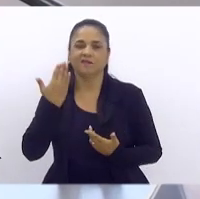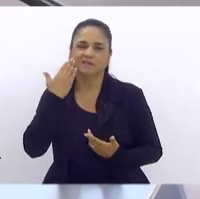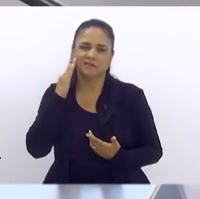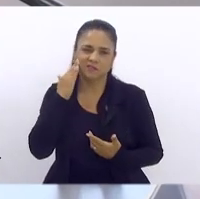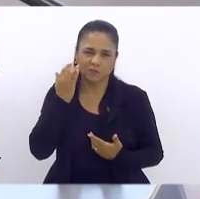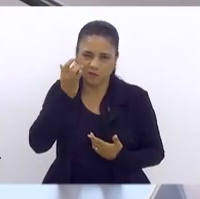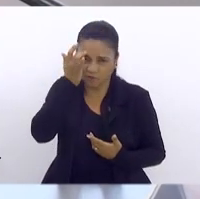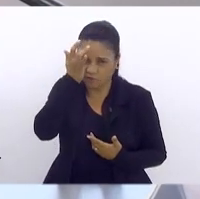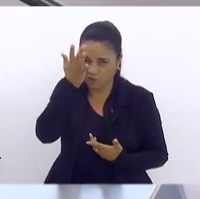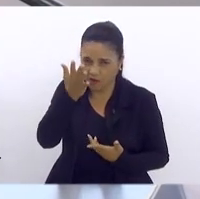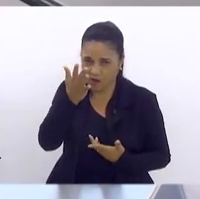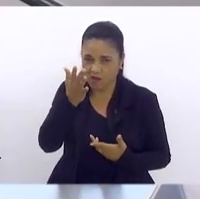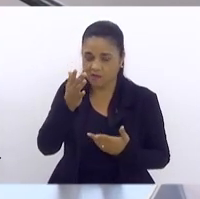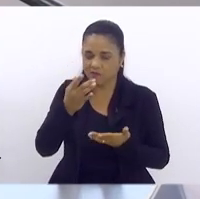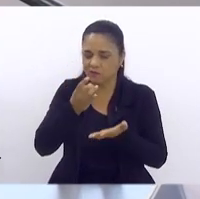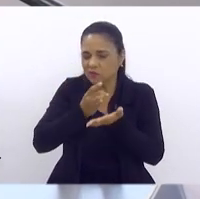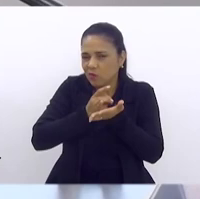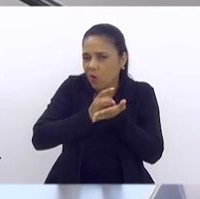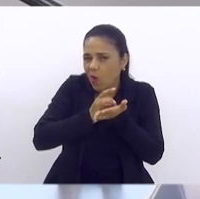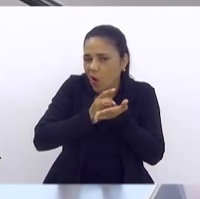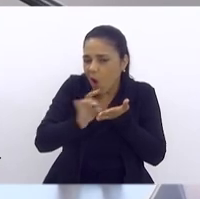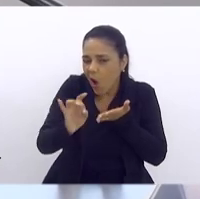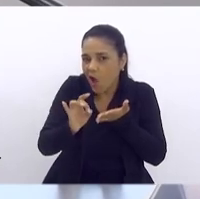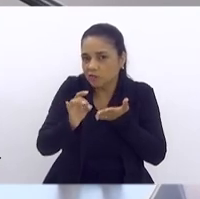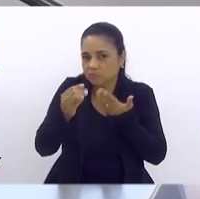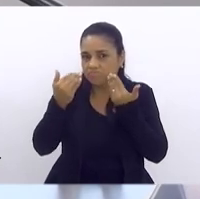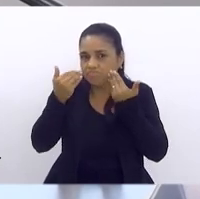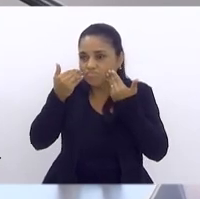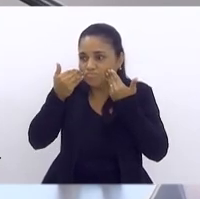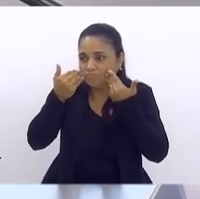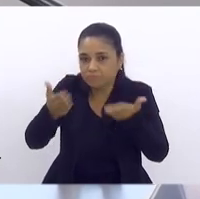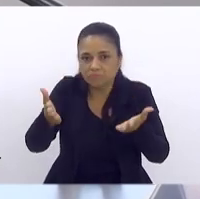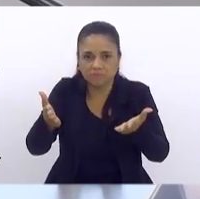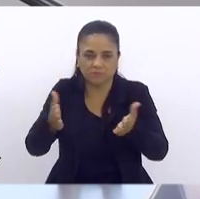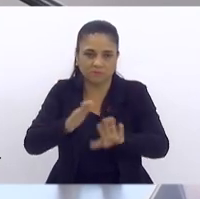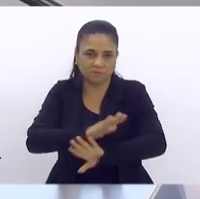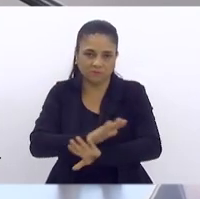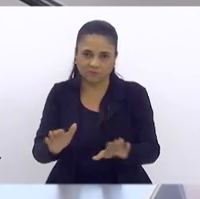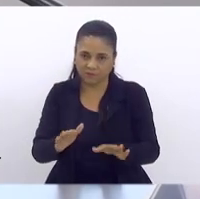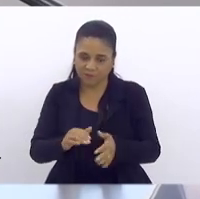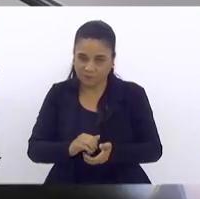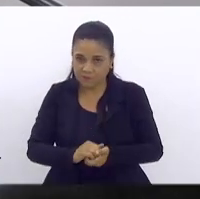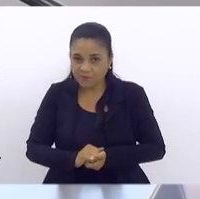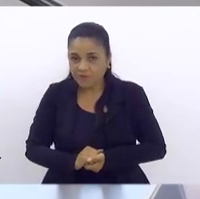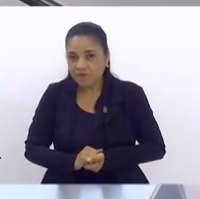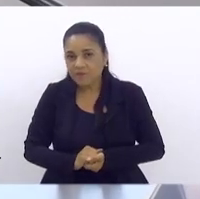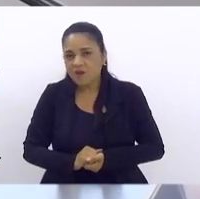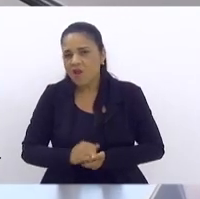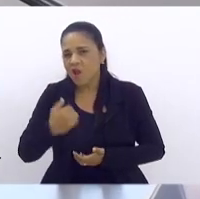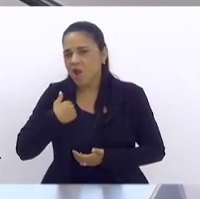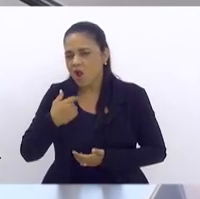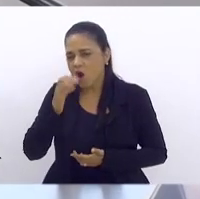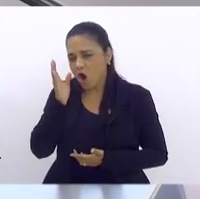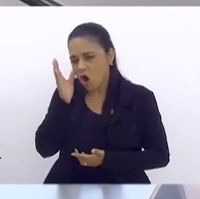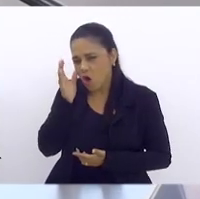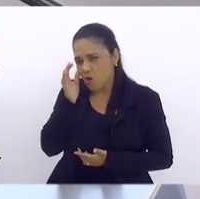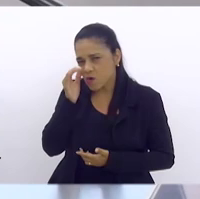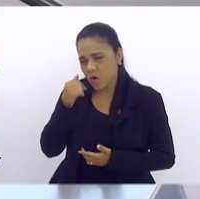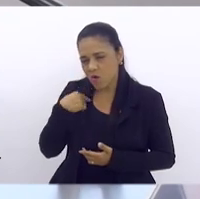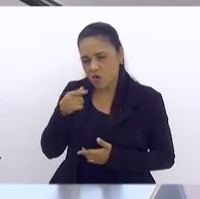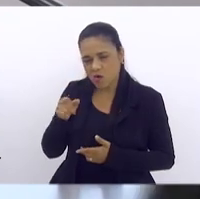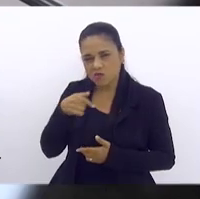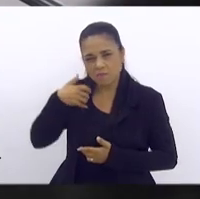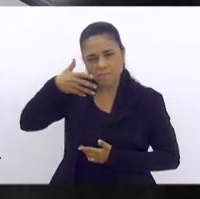que esse ódio é muito explícito. Muito explícito. Mas eu fiquei curioso na sua fala sobre